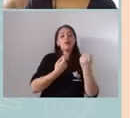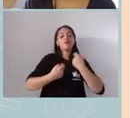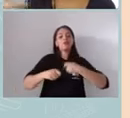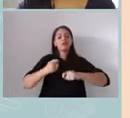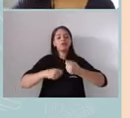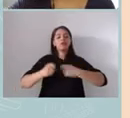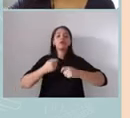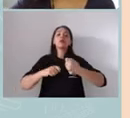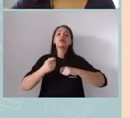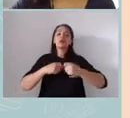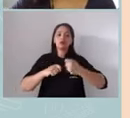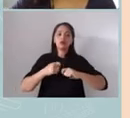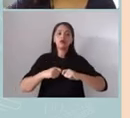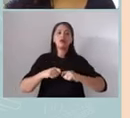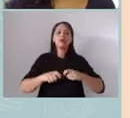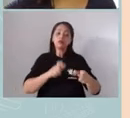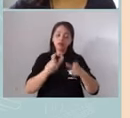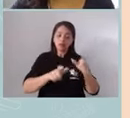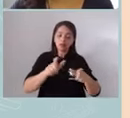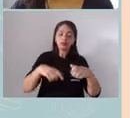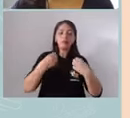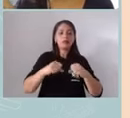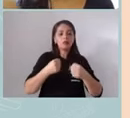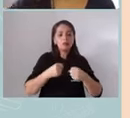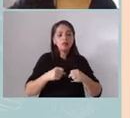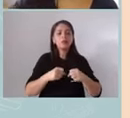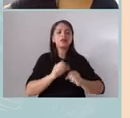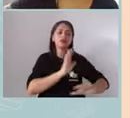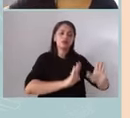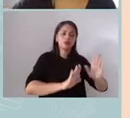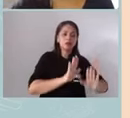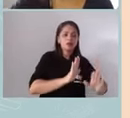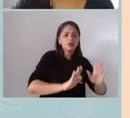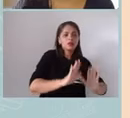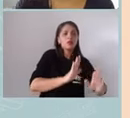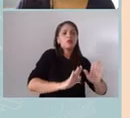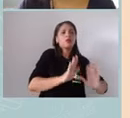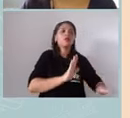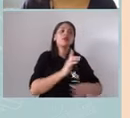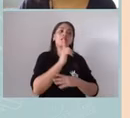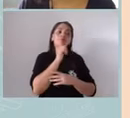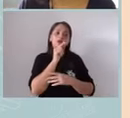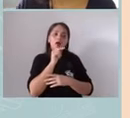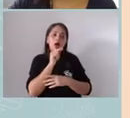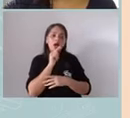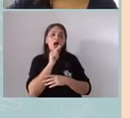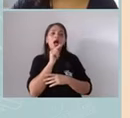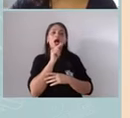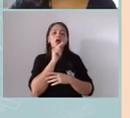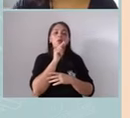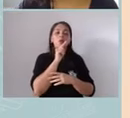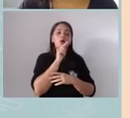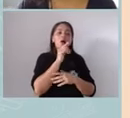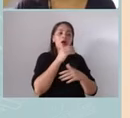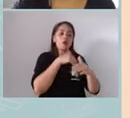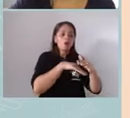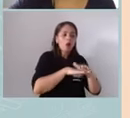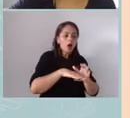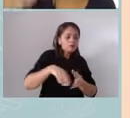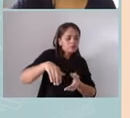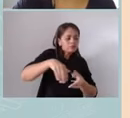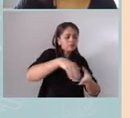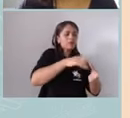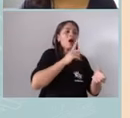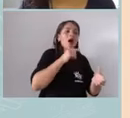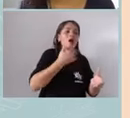as pessoas têm que armazenar água, né, porque por alguma razão não tem acesso à água encanada em casa, e